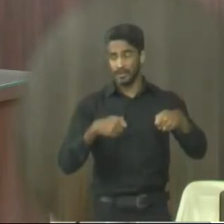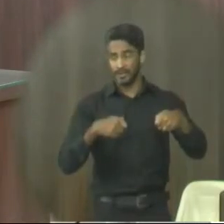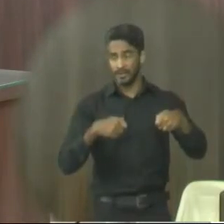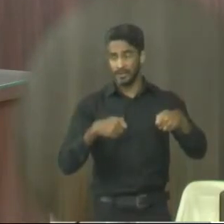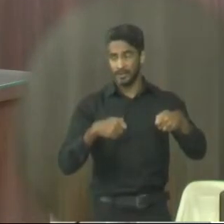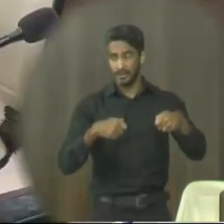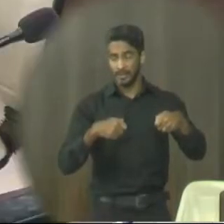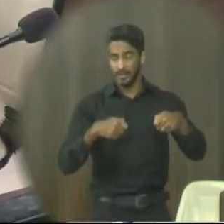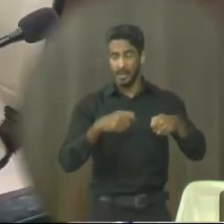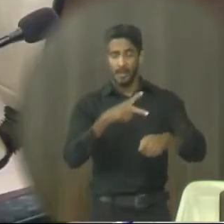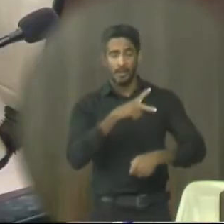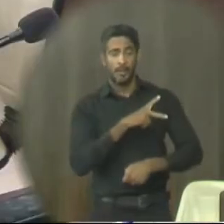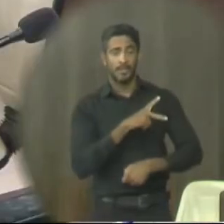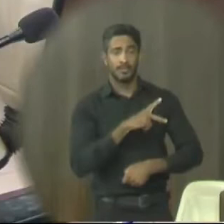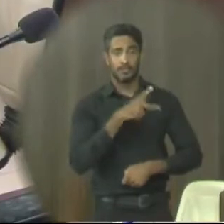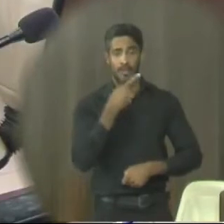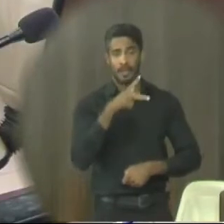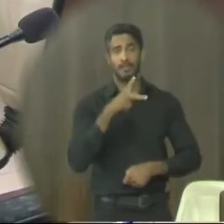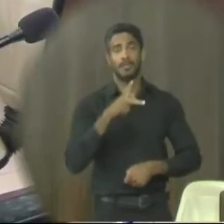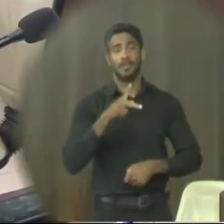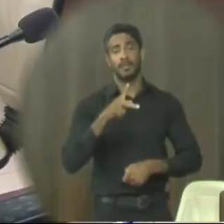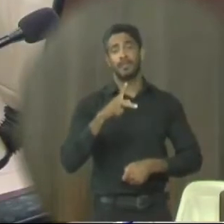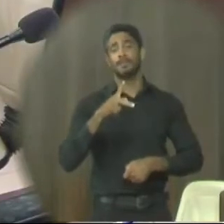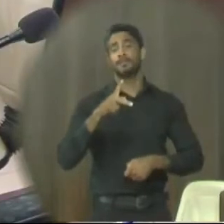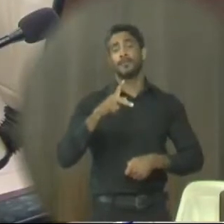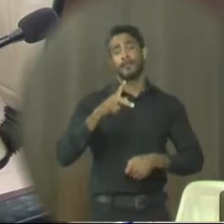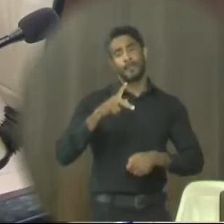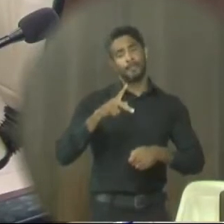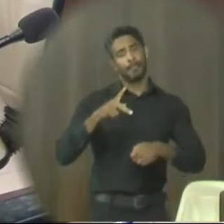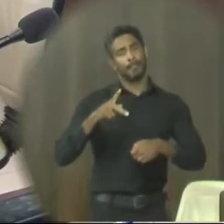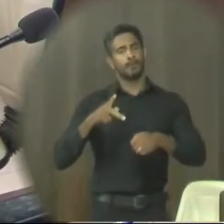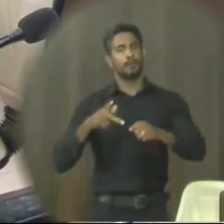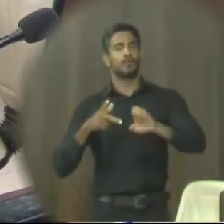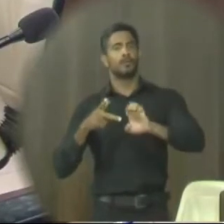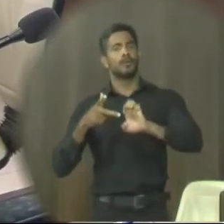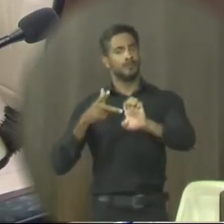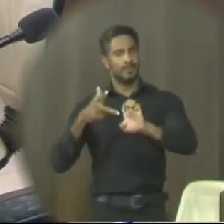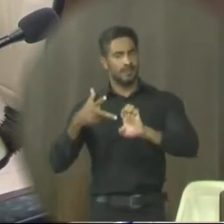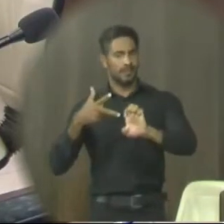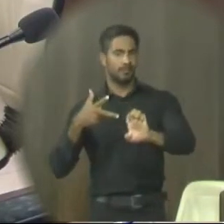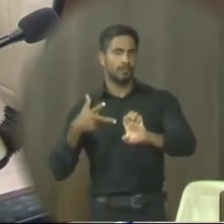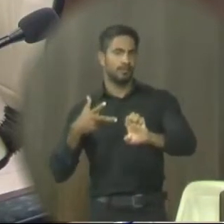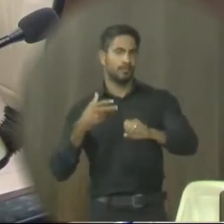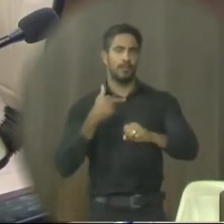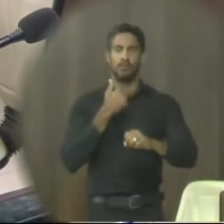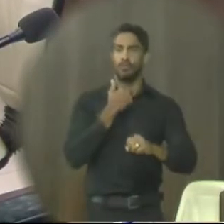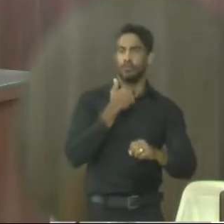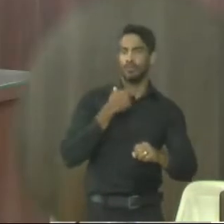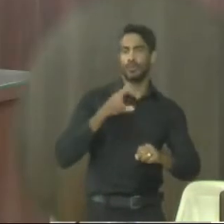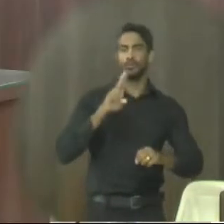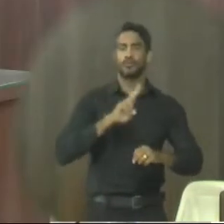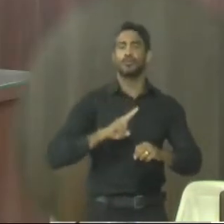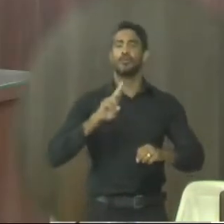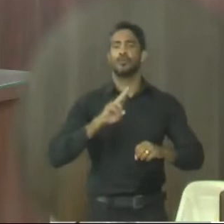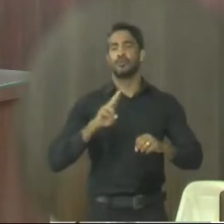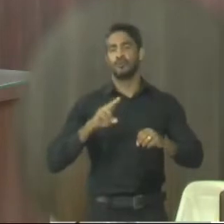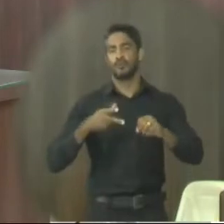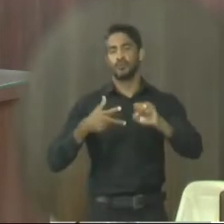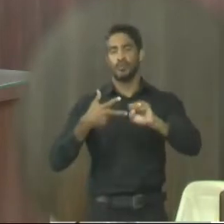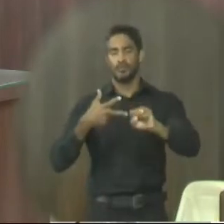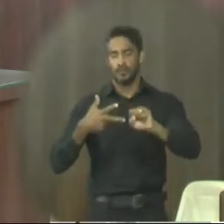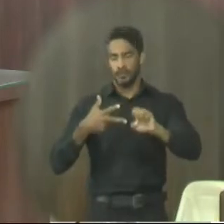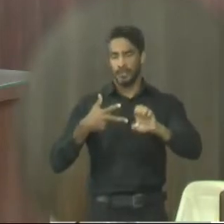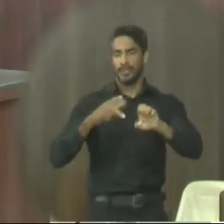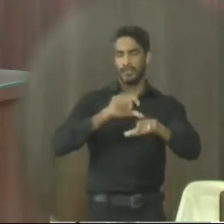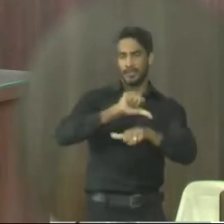de competência privativa do poder executivo, o que não pode ser admitido sob pena de usurpação de poderes e